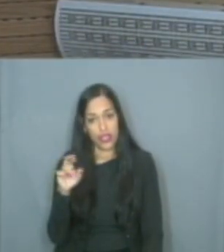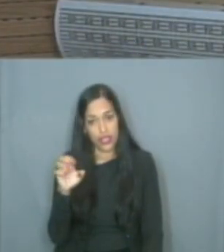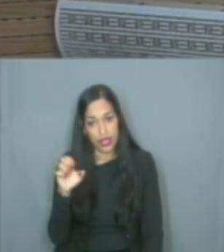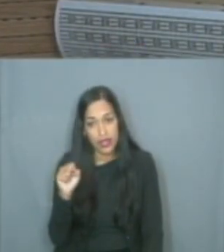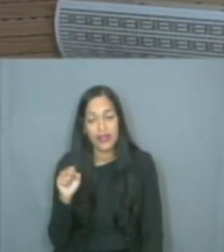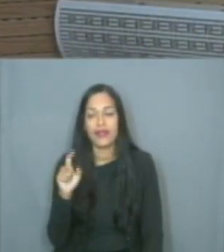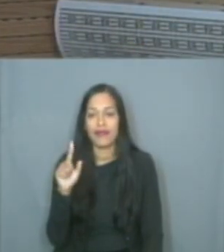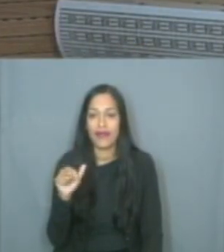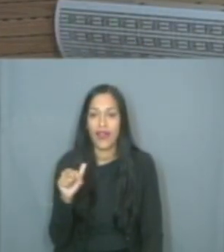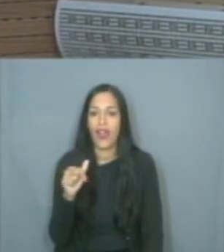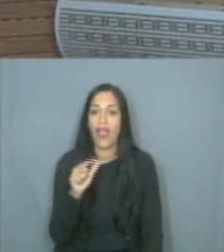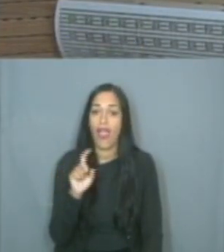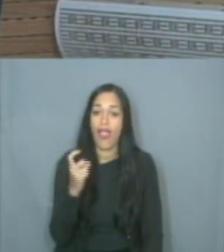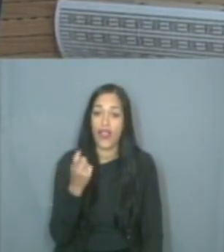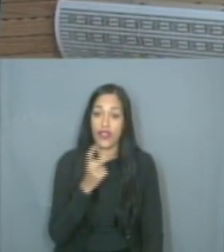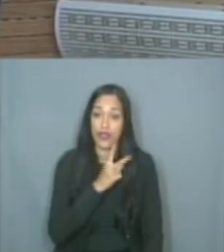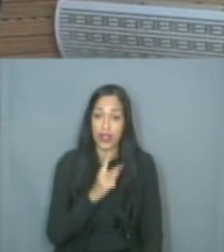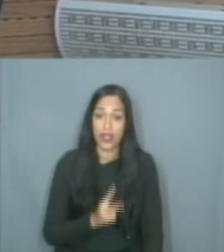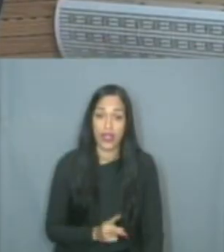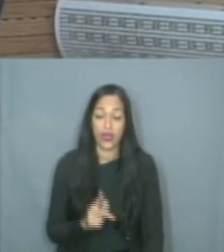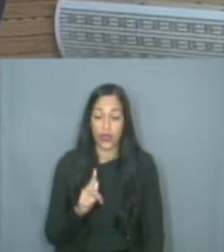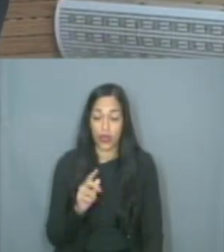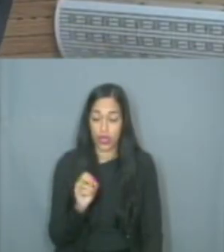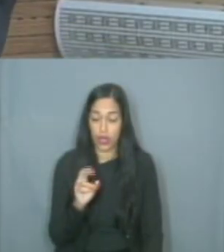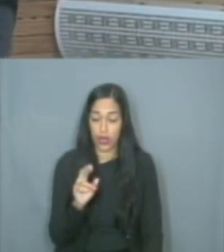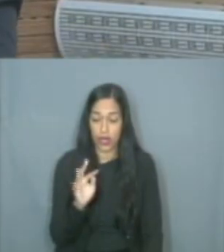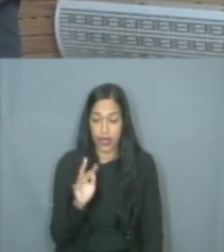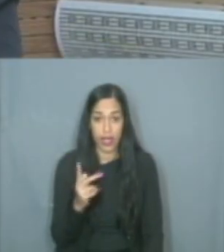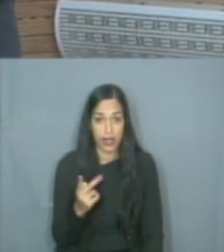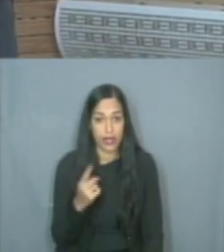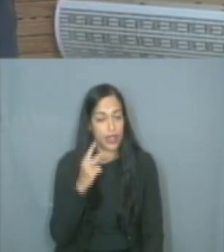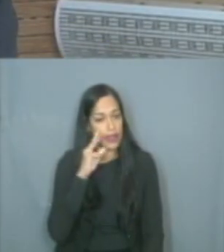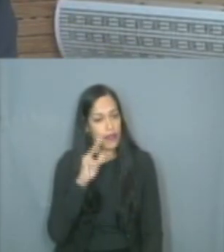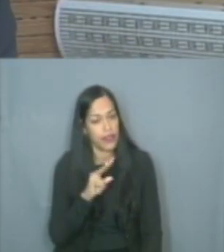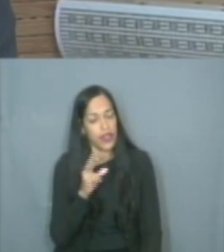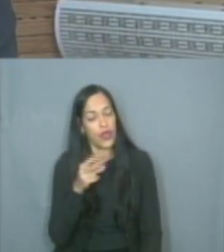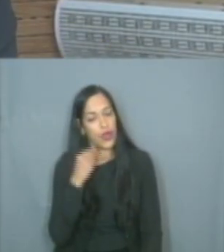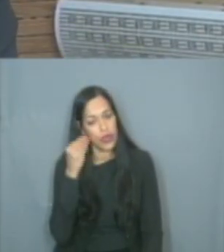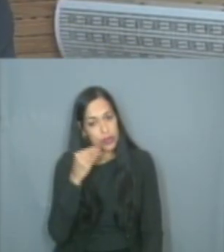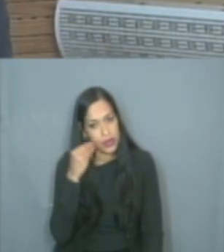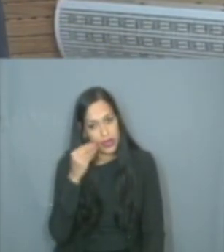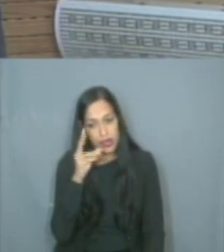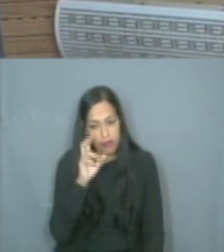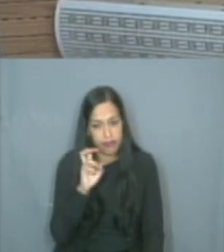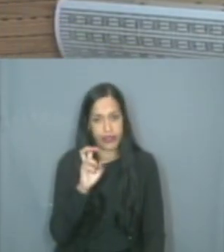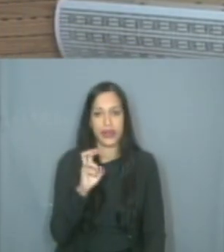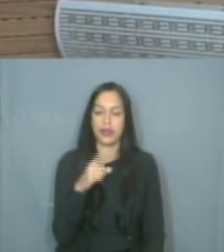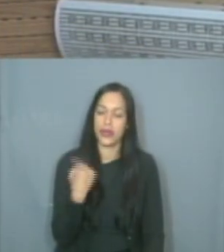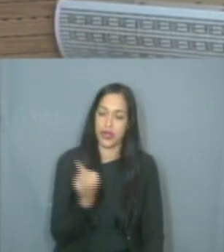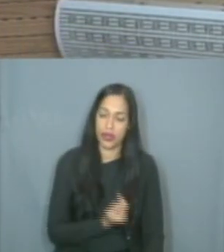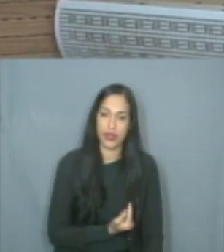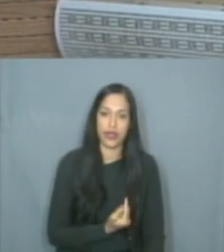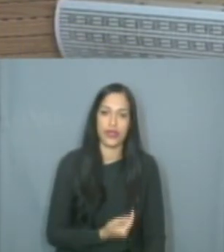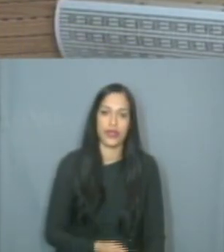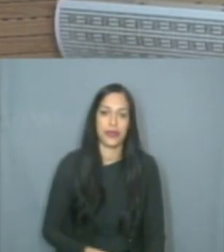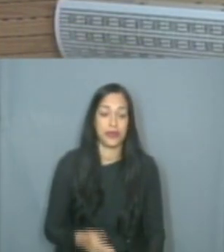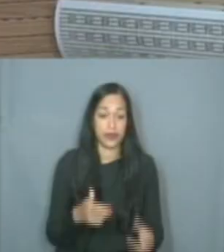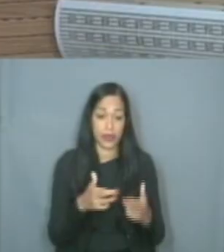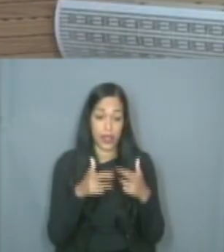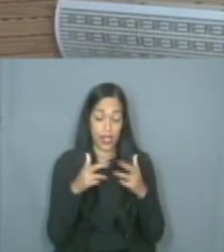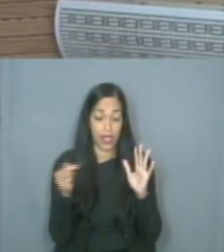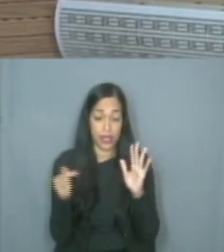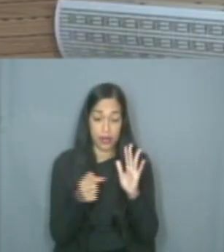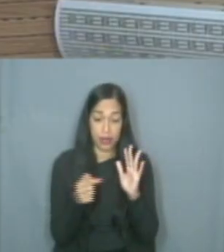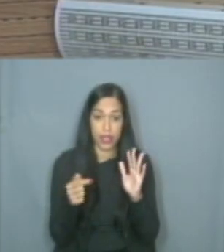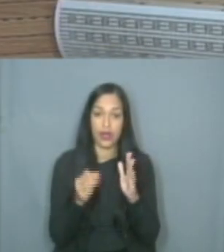Gorete Queiroz, dessa casa suplente, que teve esse olhar, viu essa experiência e encaminhou para nós. Esse requerimento também